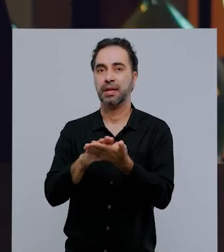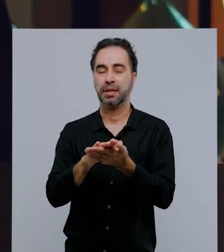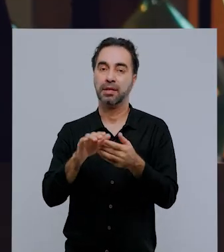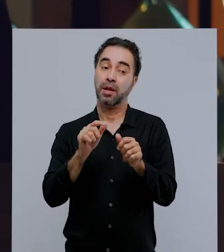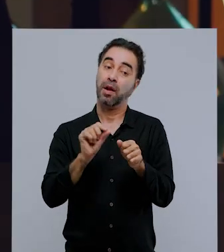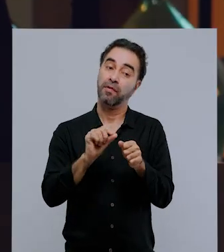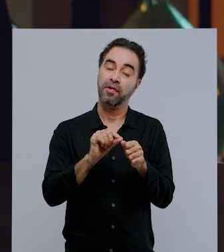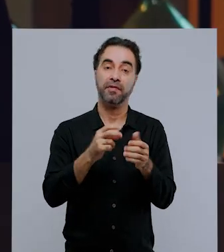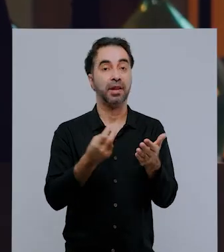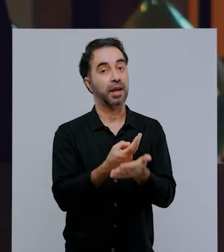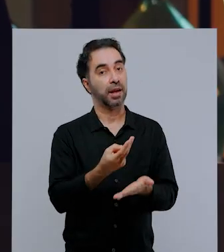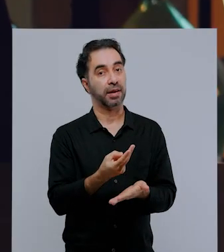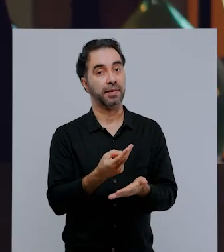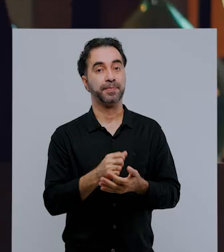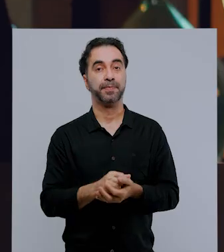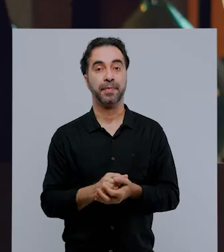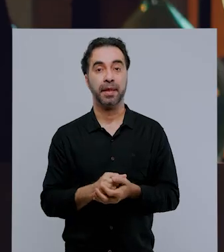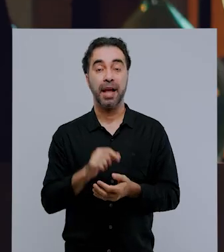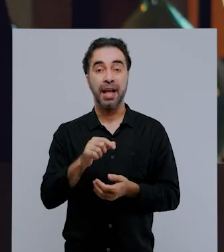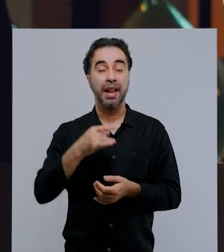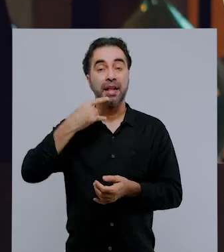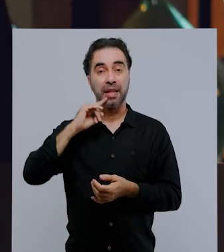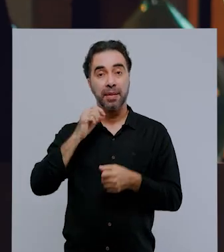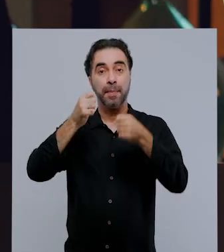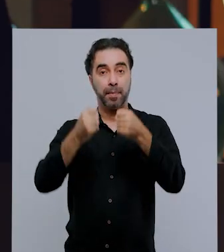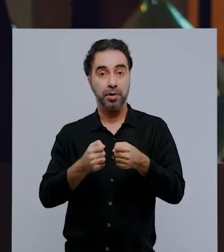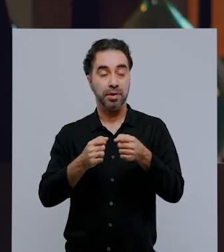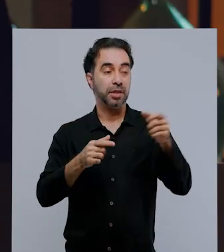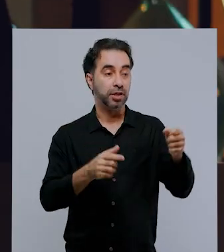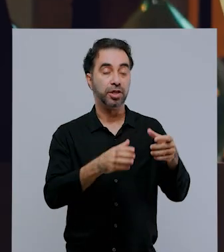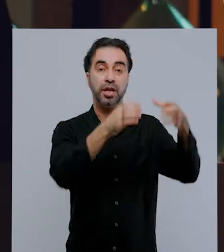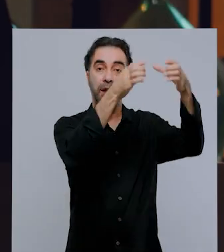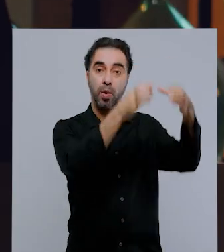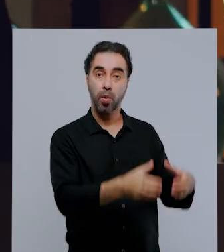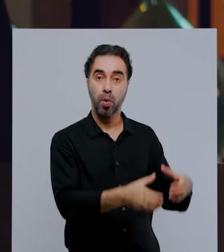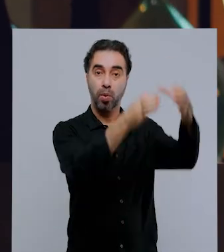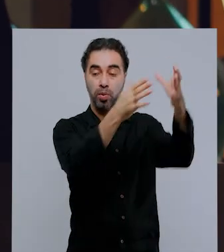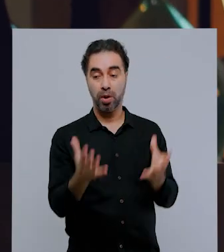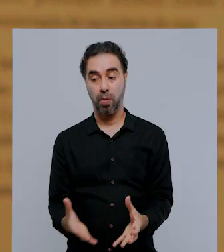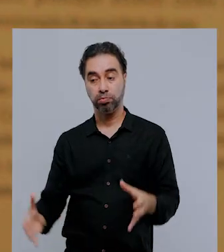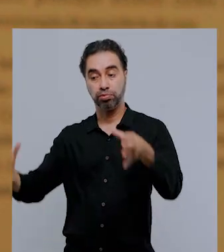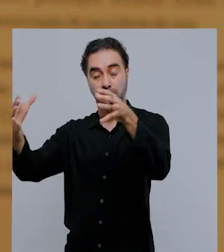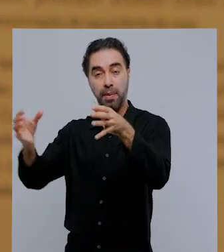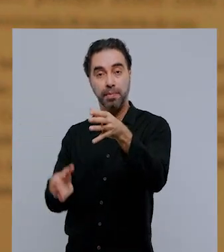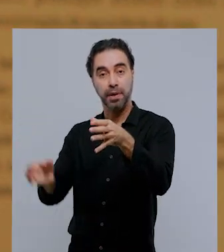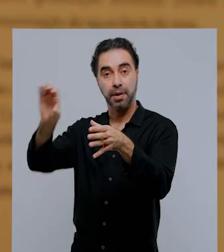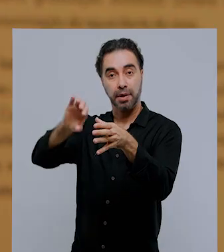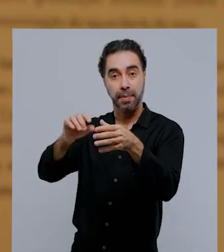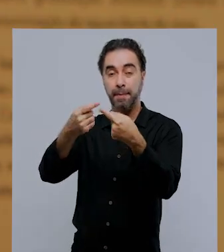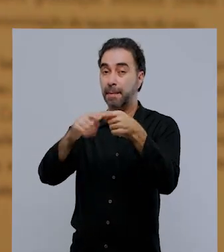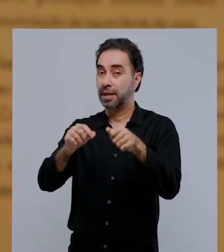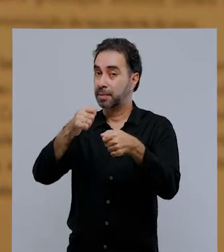feita de algum processo errado. E a cachaça ela pode ser tanto de alambique quanto de coluna, mas tem que ser produzida no Brasil. E